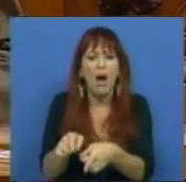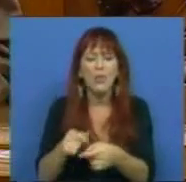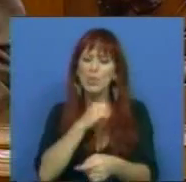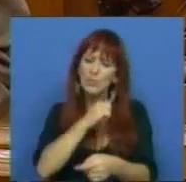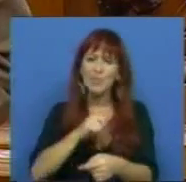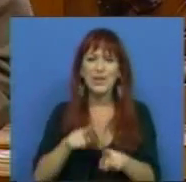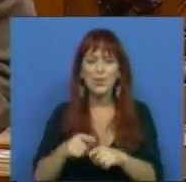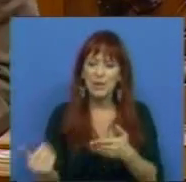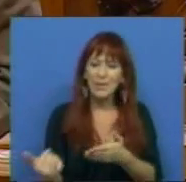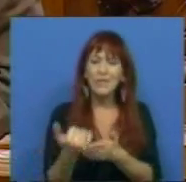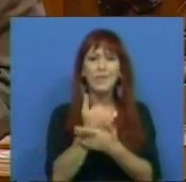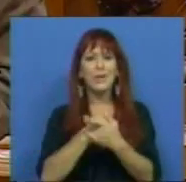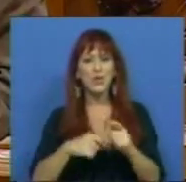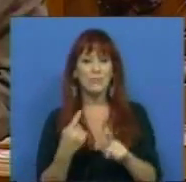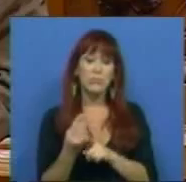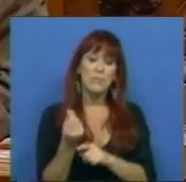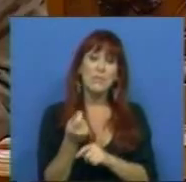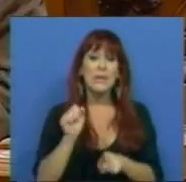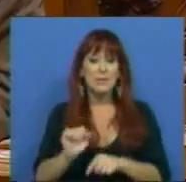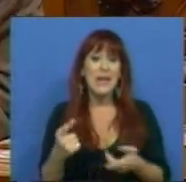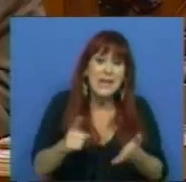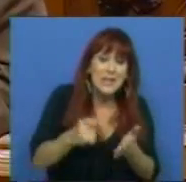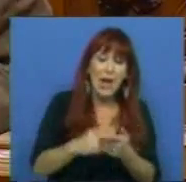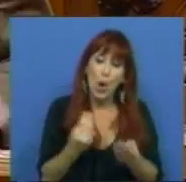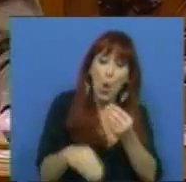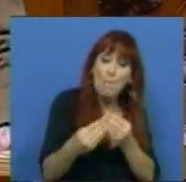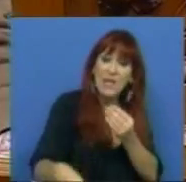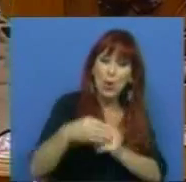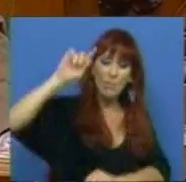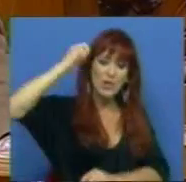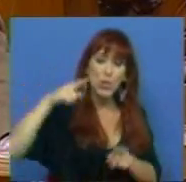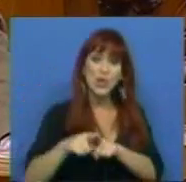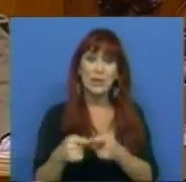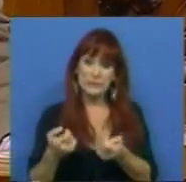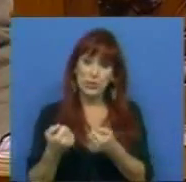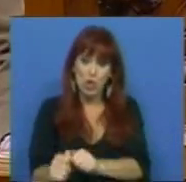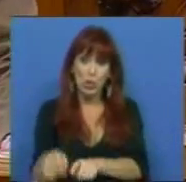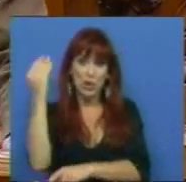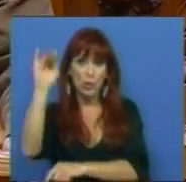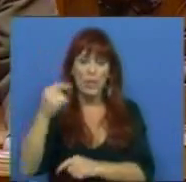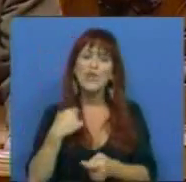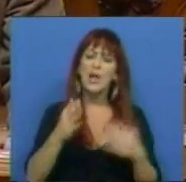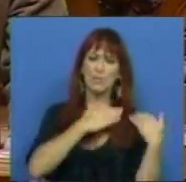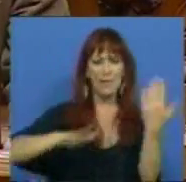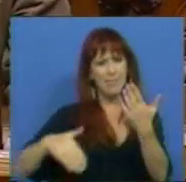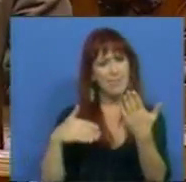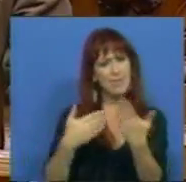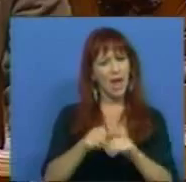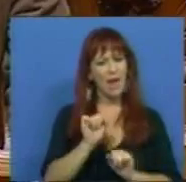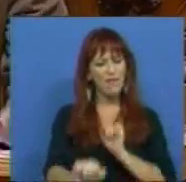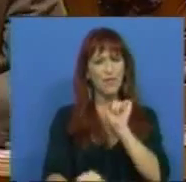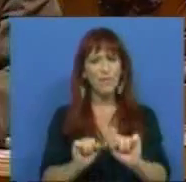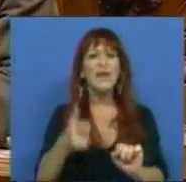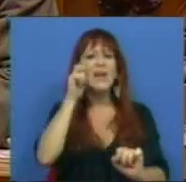que permitiria obter os ativos necessários para compensar o prejuízo escondido do banco e para responsabilizar os